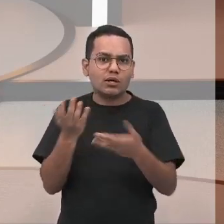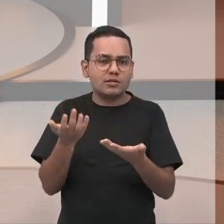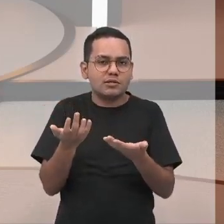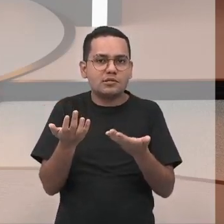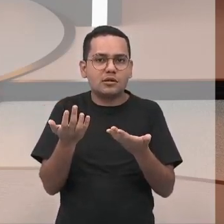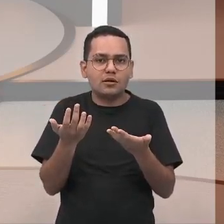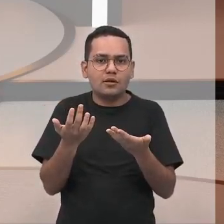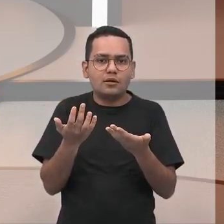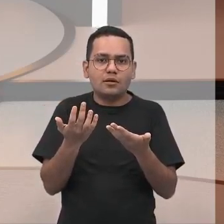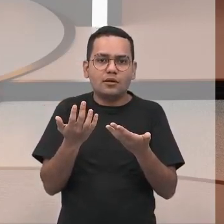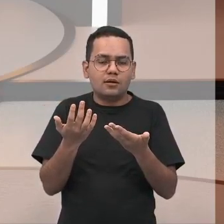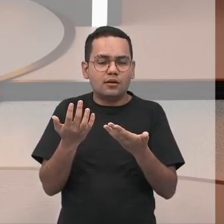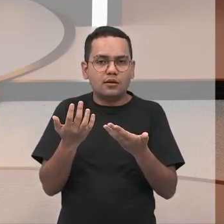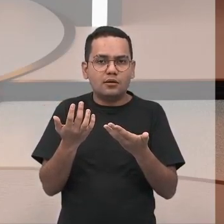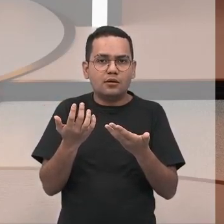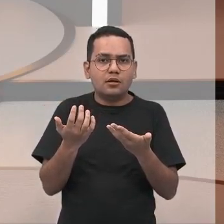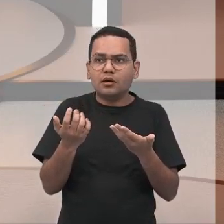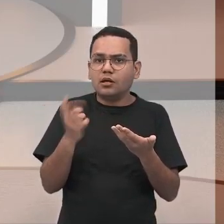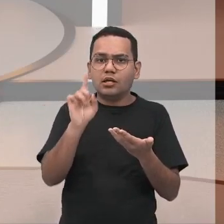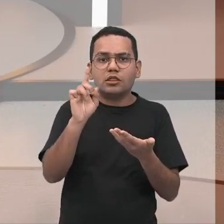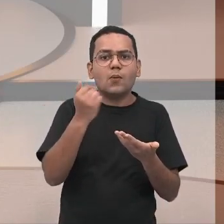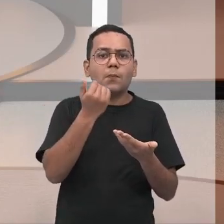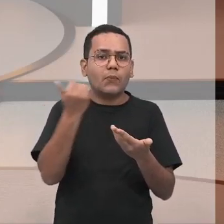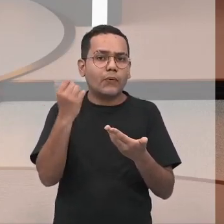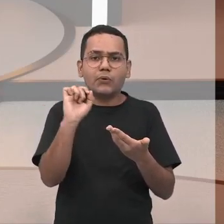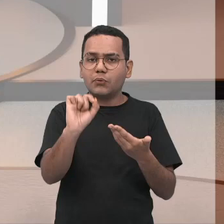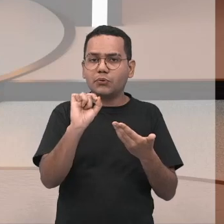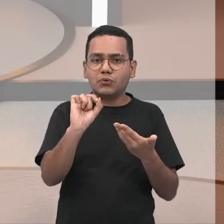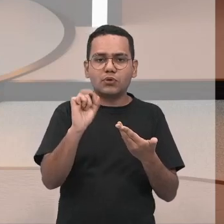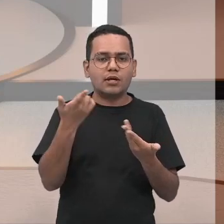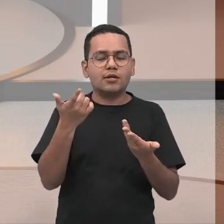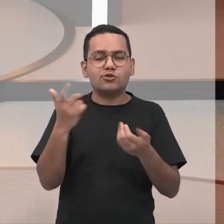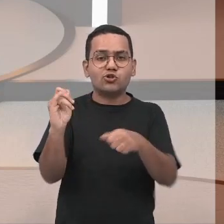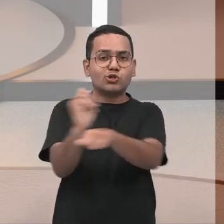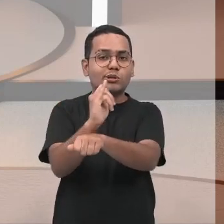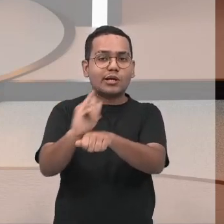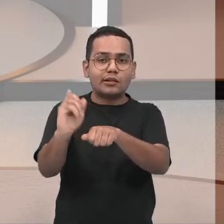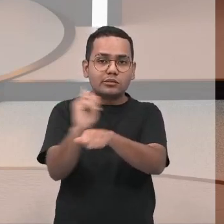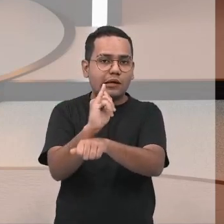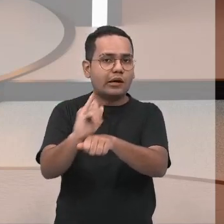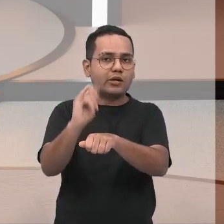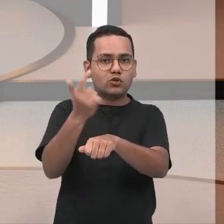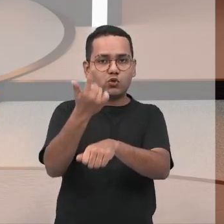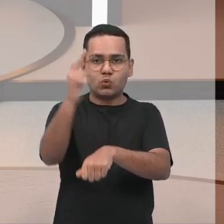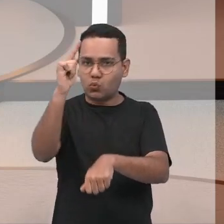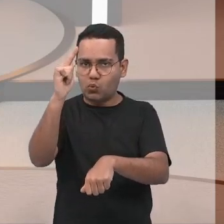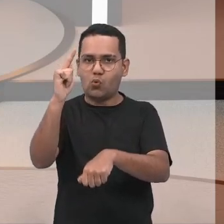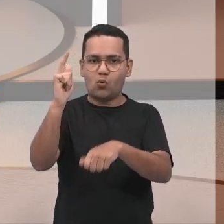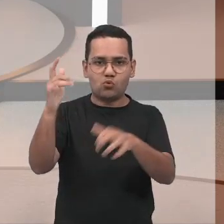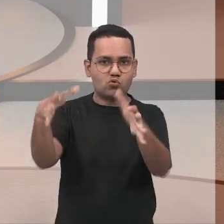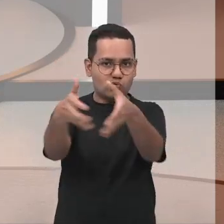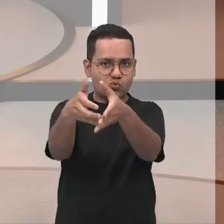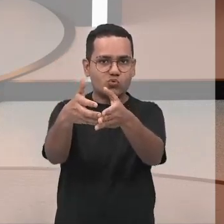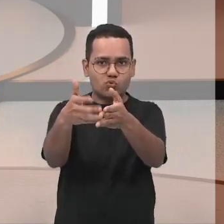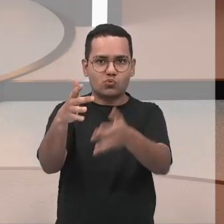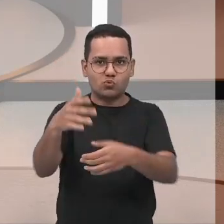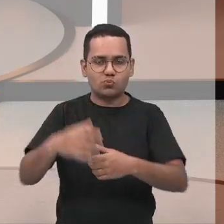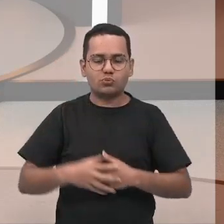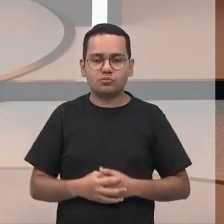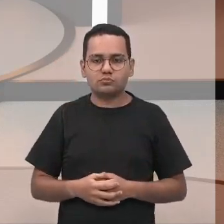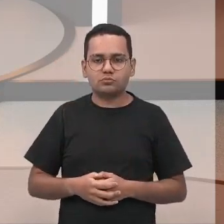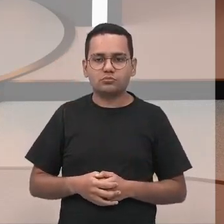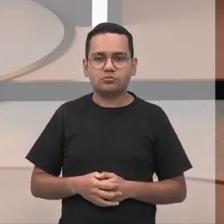bombardeio ou poder de fogo do inimigo. Então essa trincheira foi algo nunca antes visto e